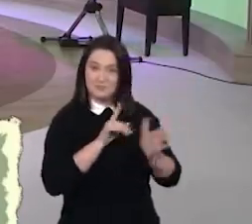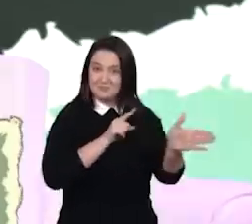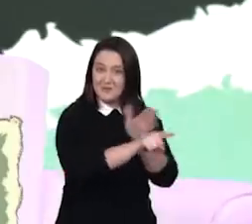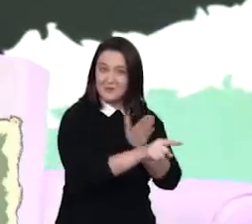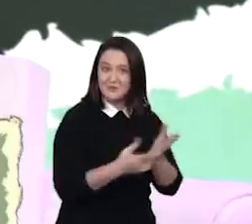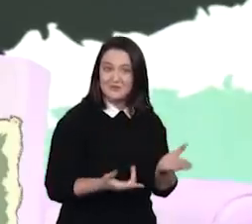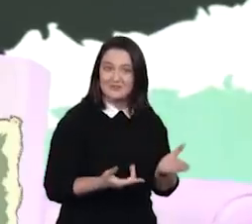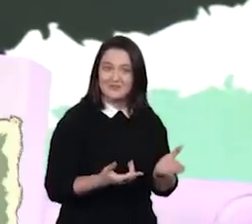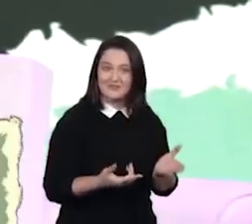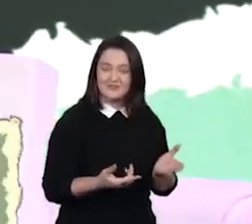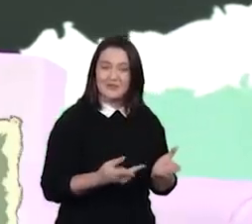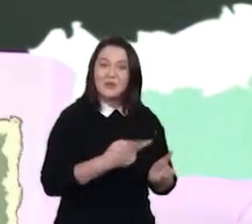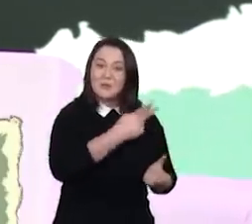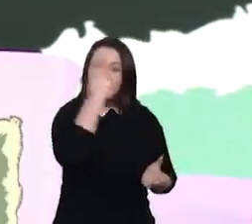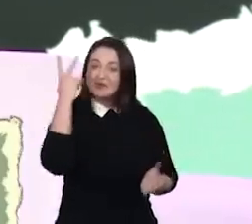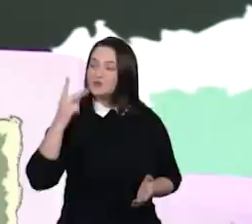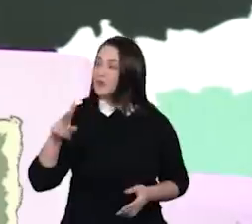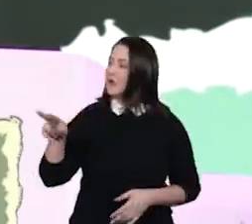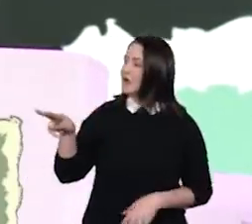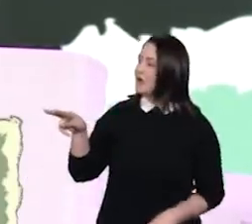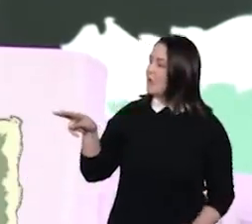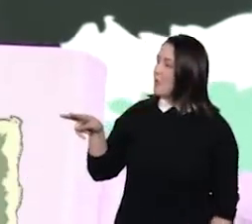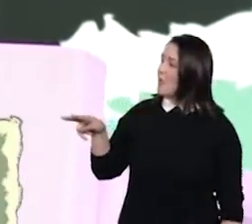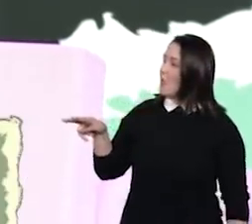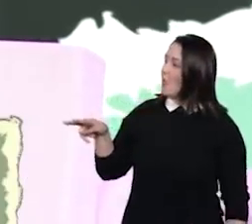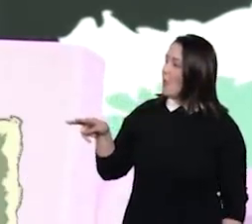assim: ah, o que foi que aconteceu?